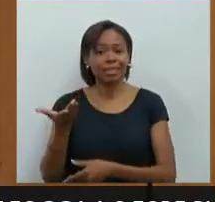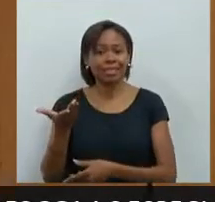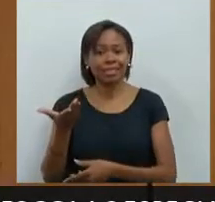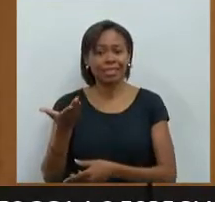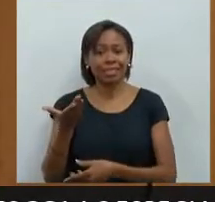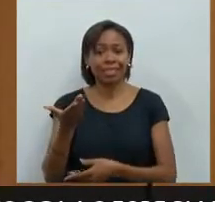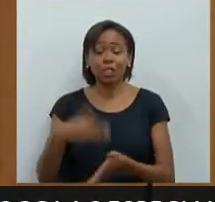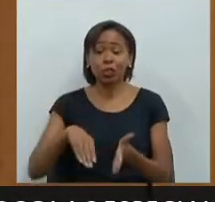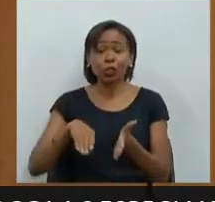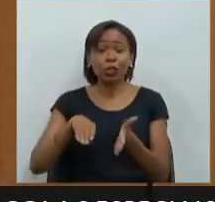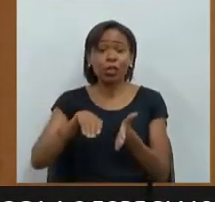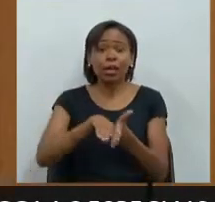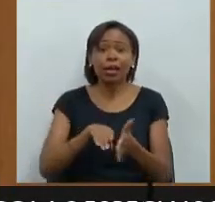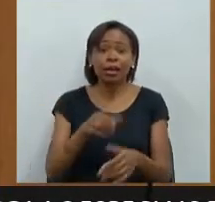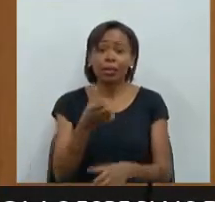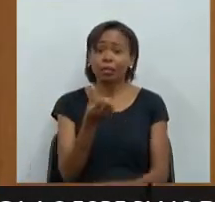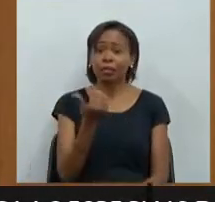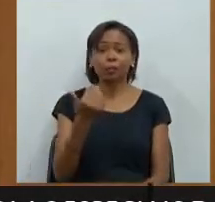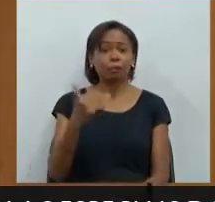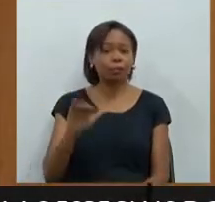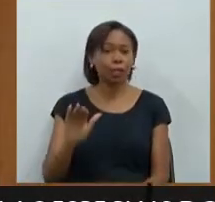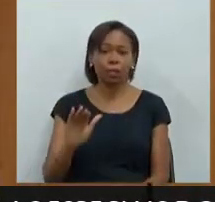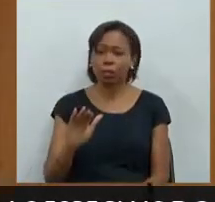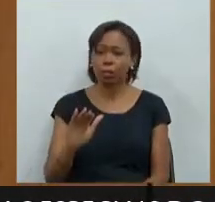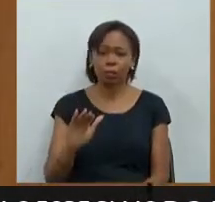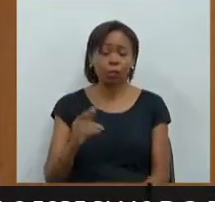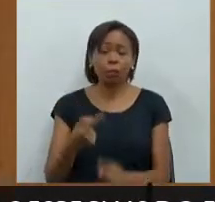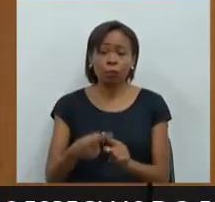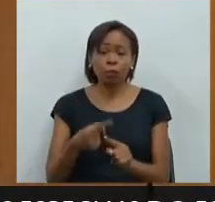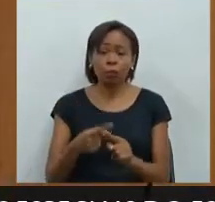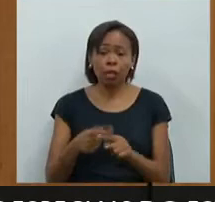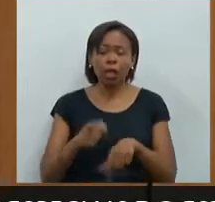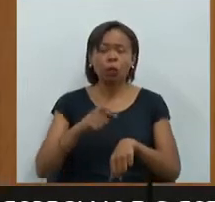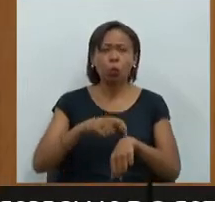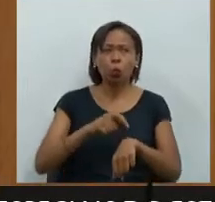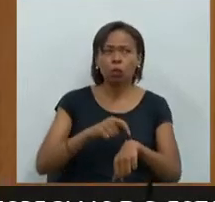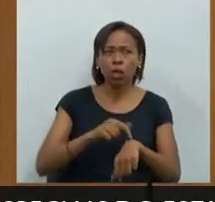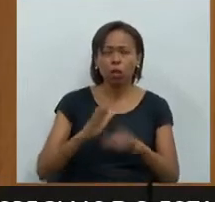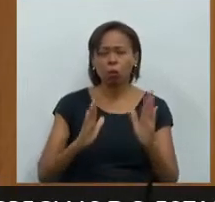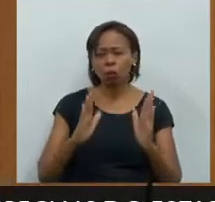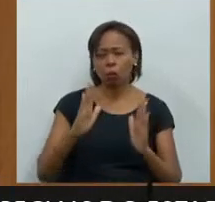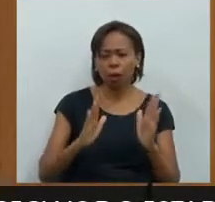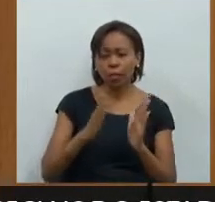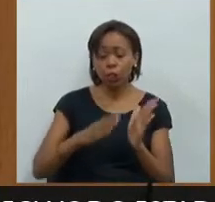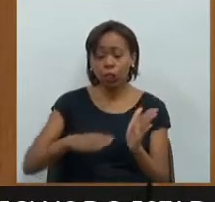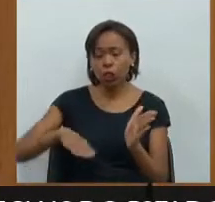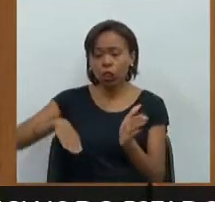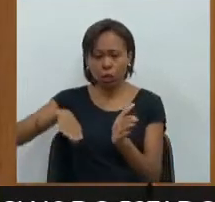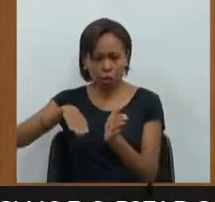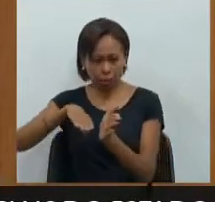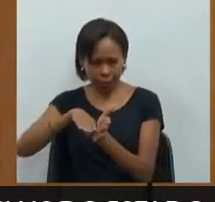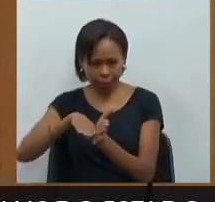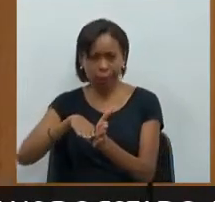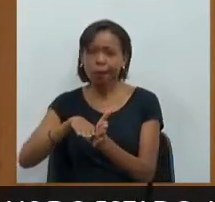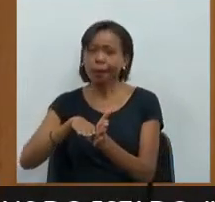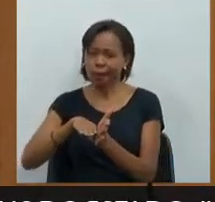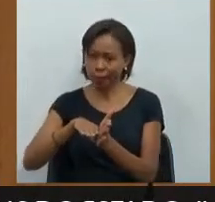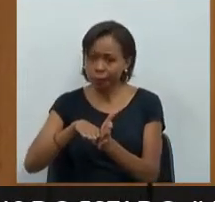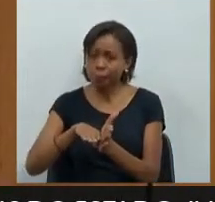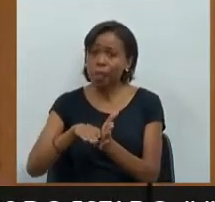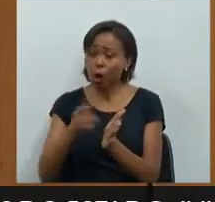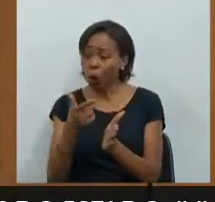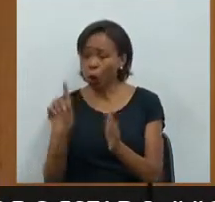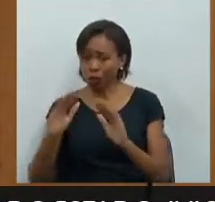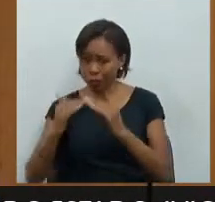escola. Então, nesse período de chegada até eu conseguir chegar na escola, eu precisava de ter